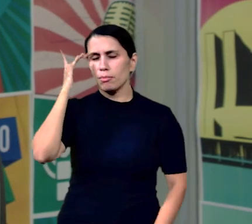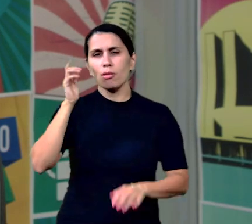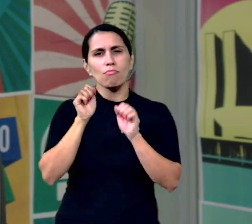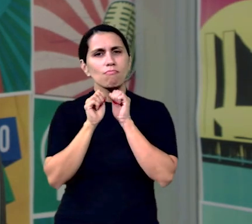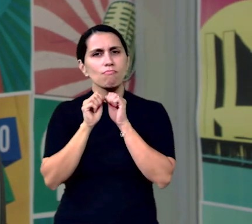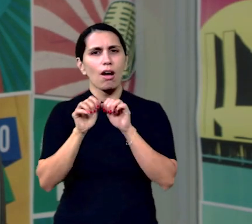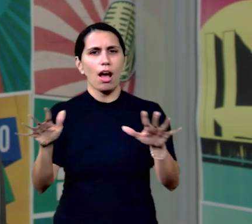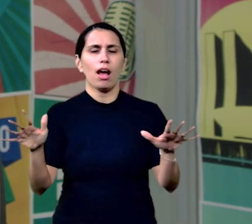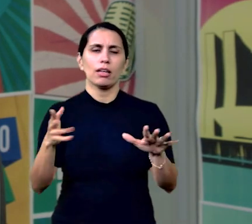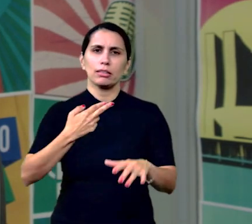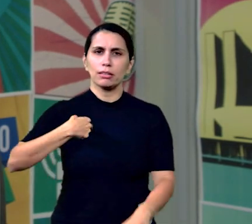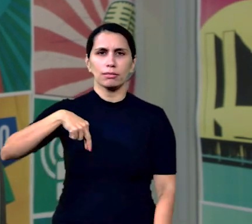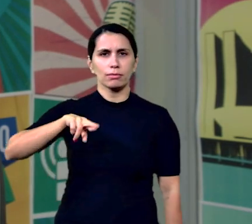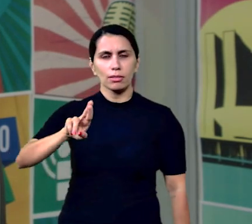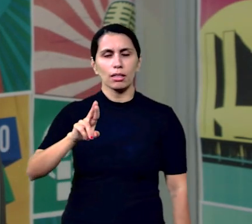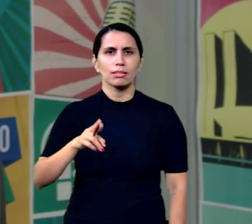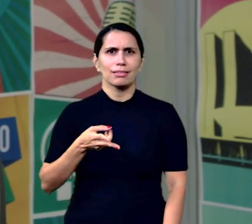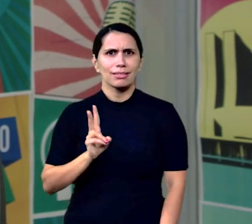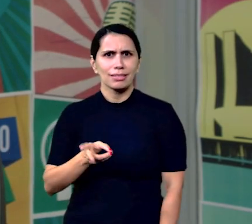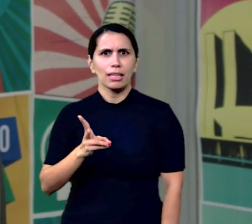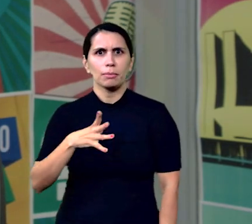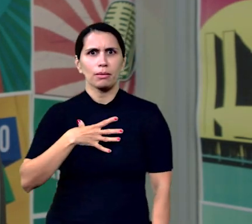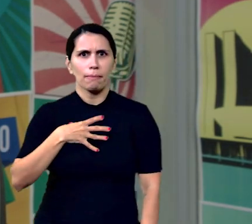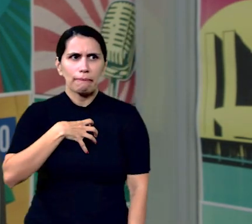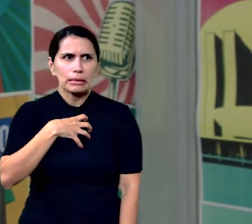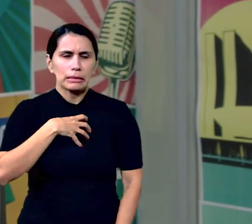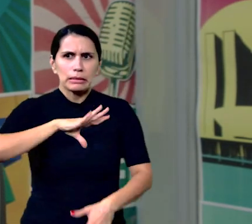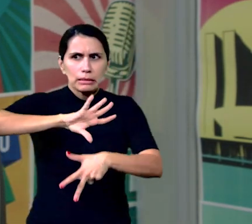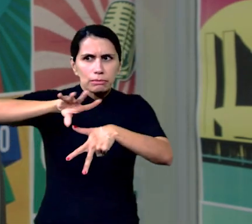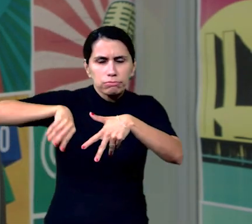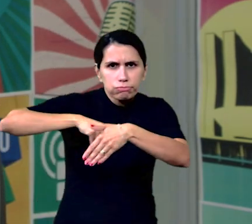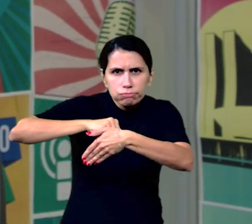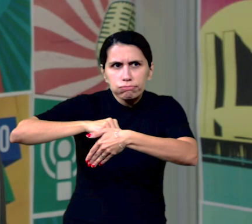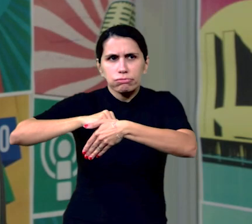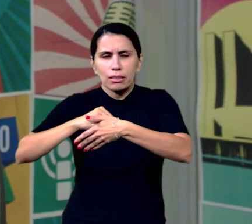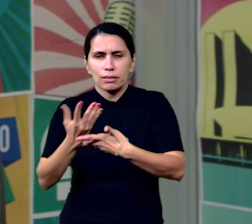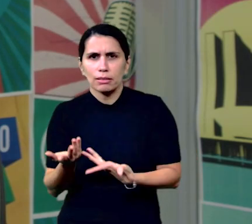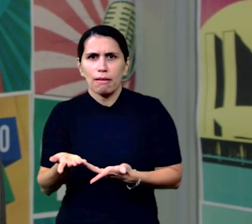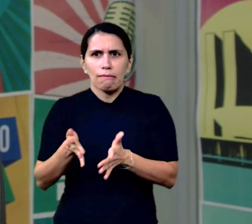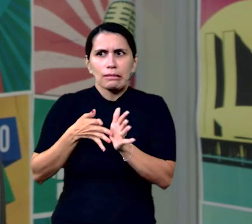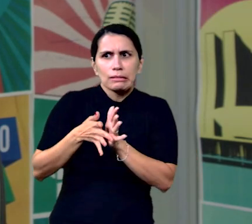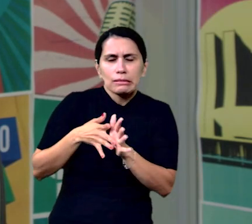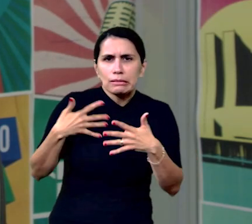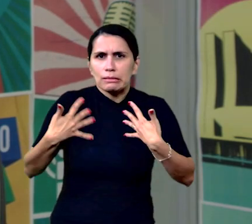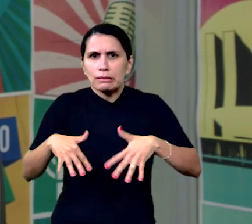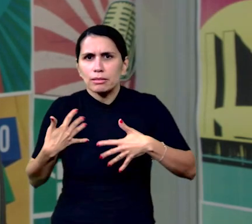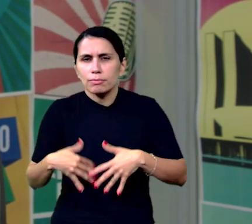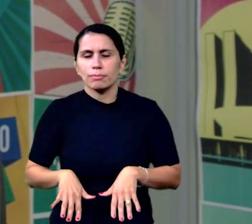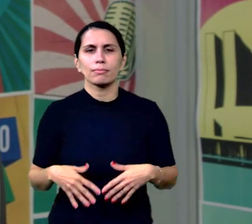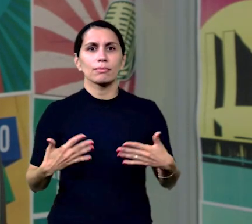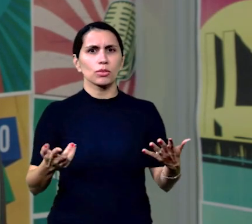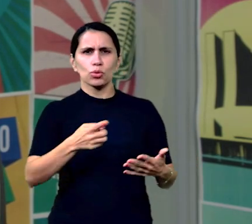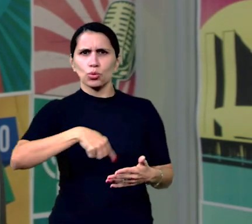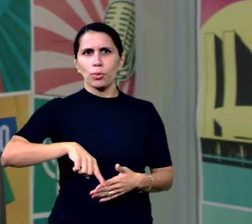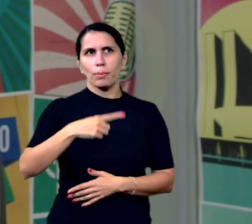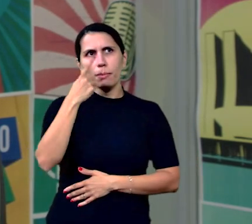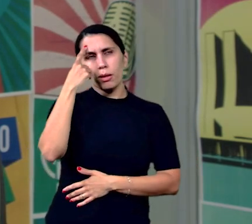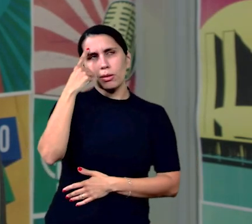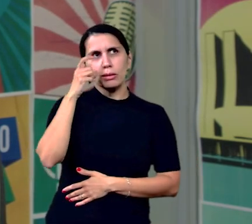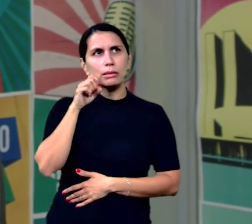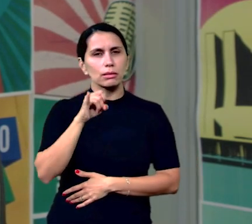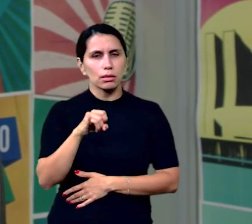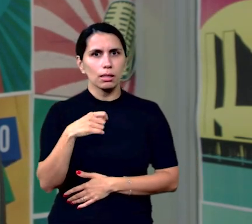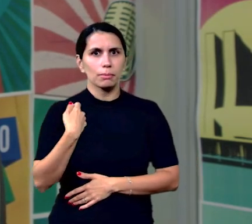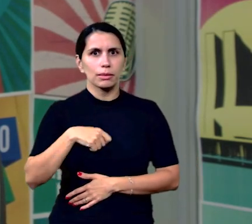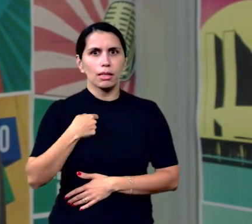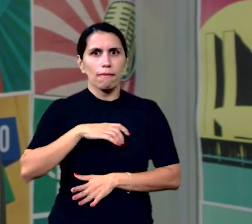religião que têm que viver se escondendo, né, imagina, né, o último ato aqui para a gente pensar o que seria se a gente